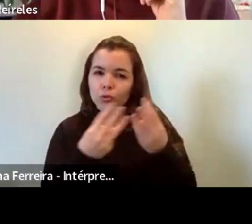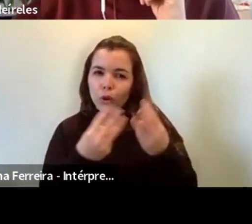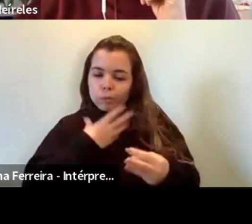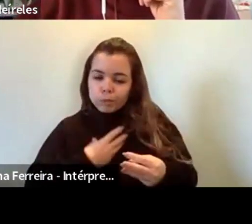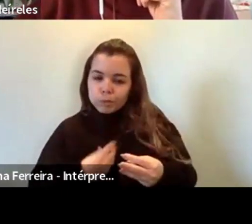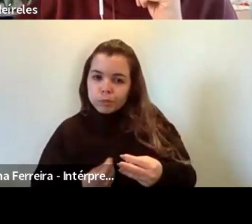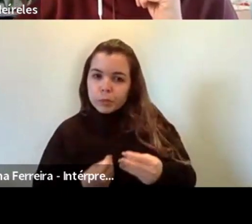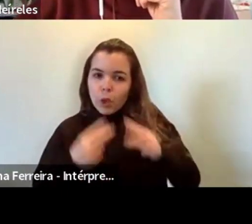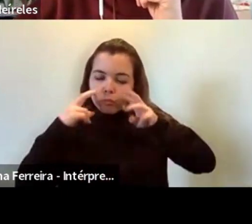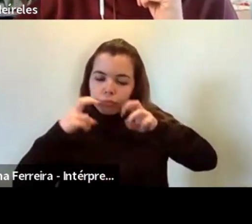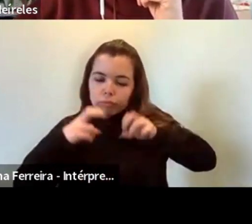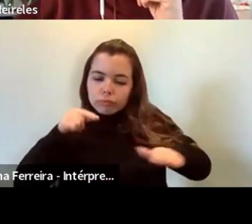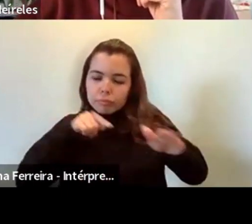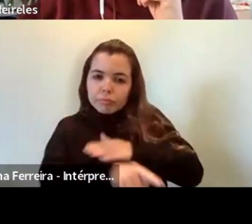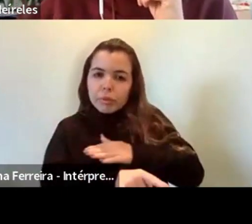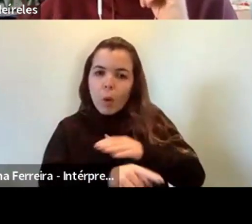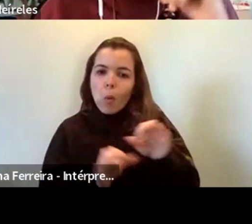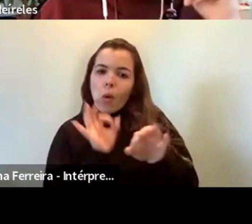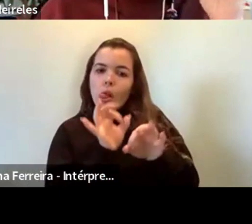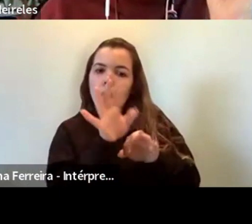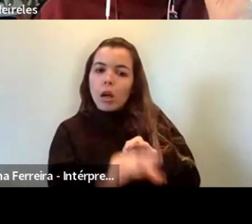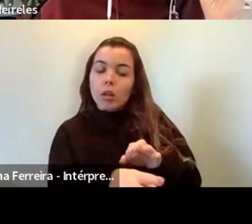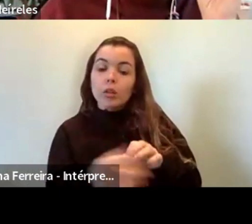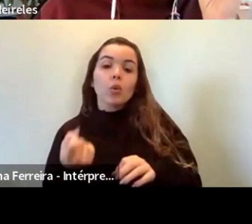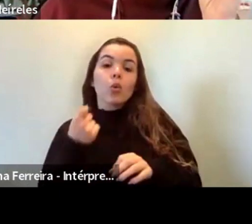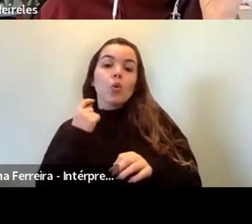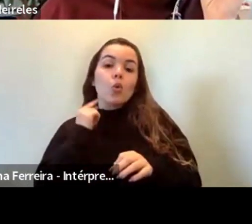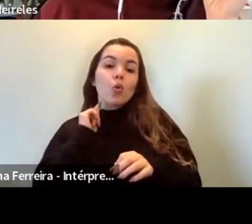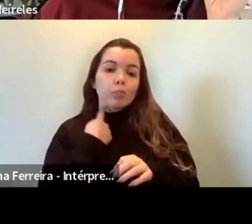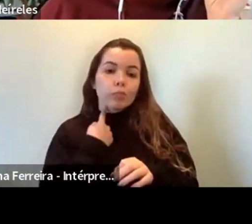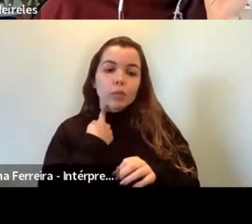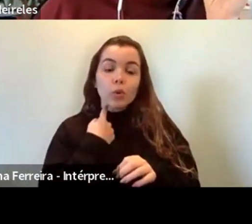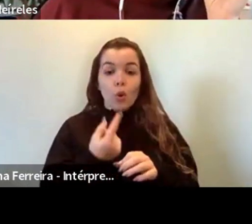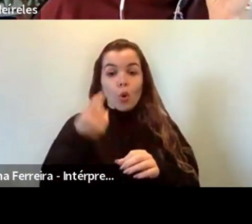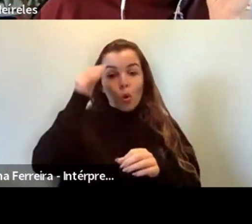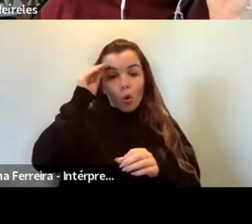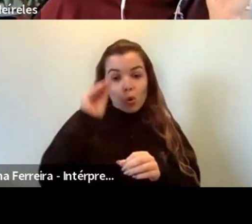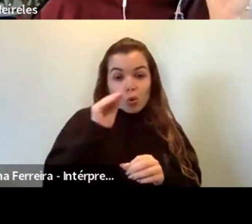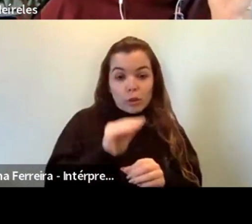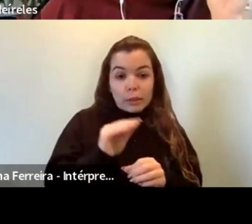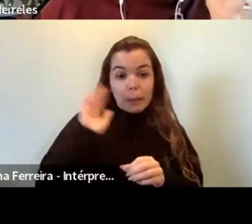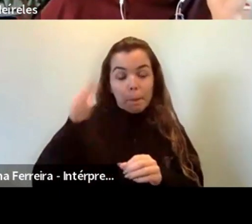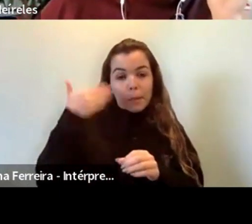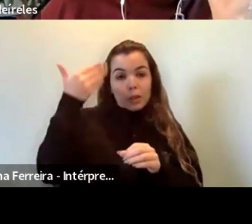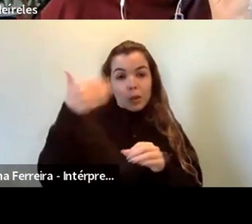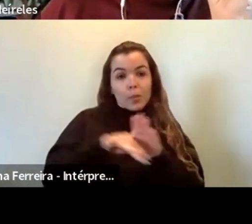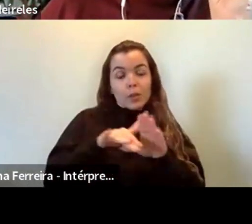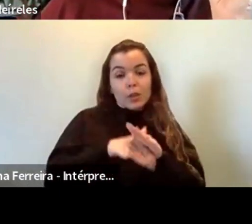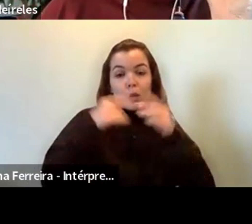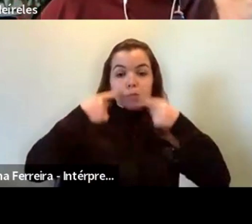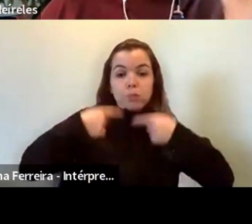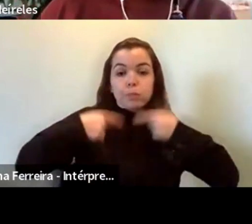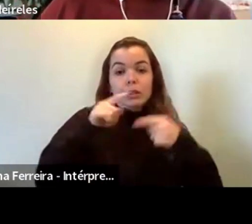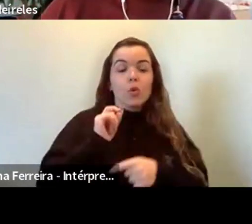estas temáticas, sugerimos a inscrição no curso Conceitos e Princípios da Participação Pública. Este curso do INA